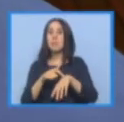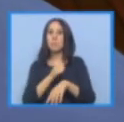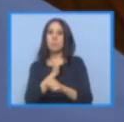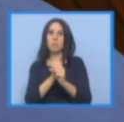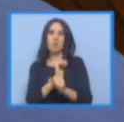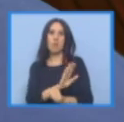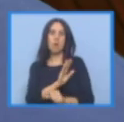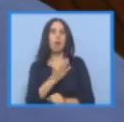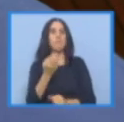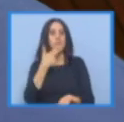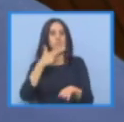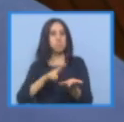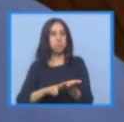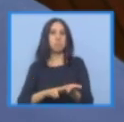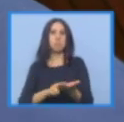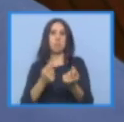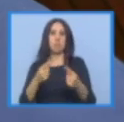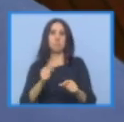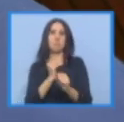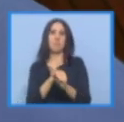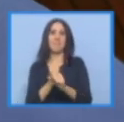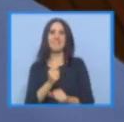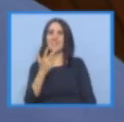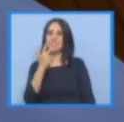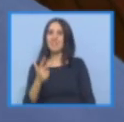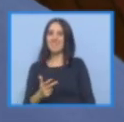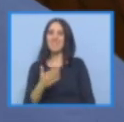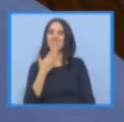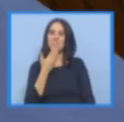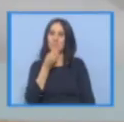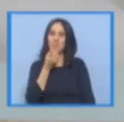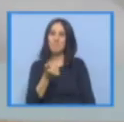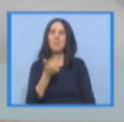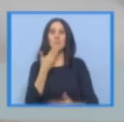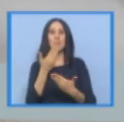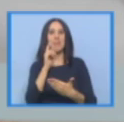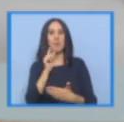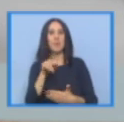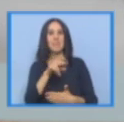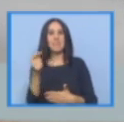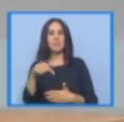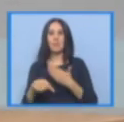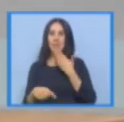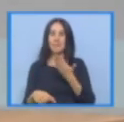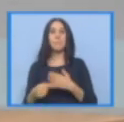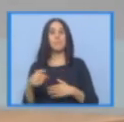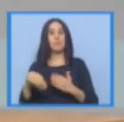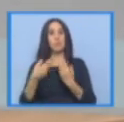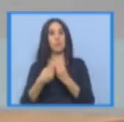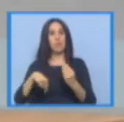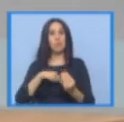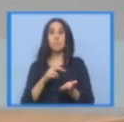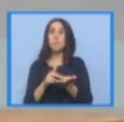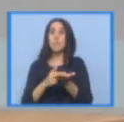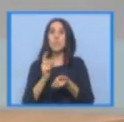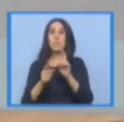trabalho, estão, de facto, a trabalhar. 100%. Muito bem. Eunice, muito obrigado por ter estado hoje aqui entre nós e vamos então aguardar o que é